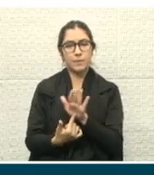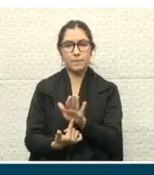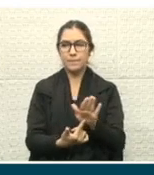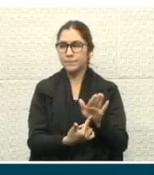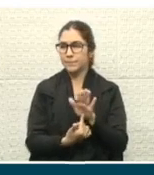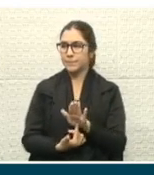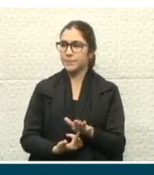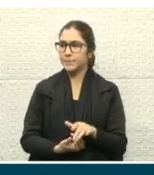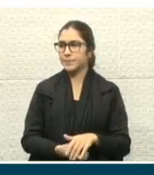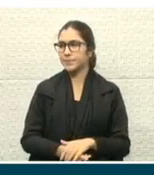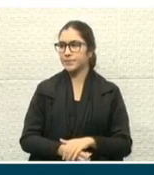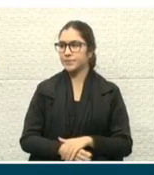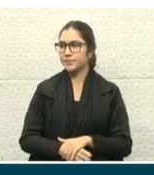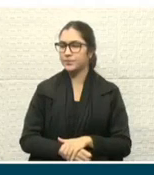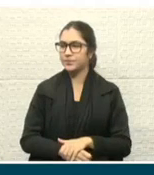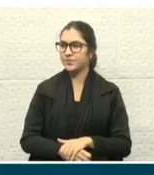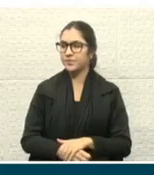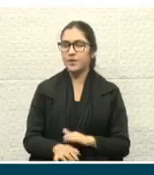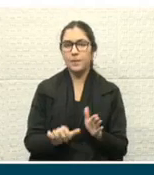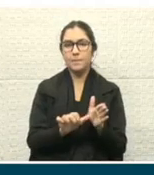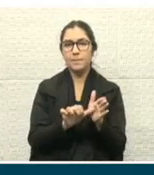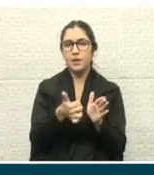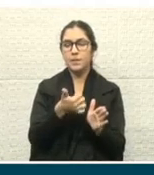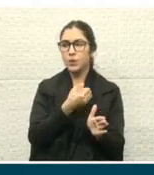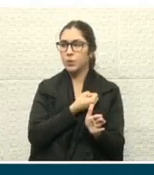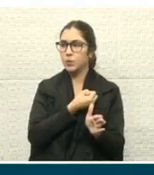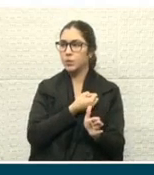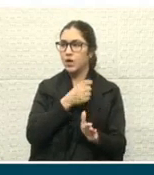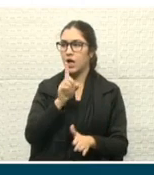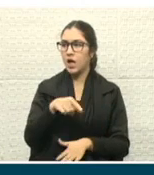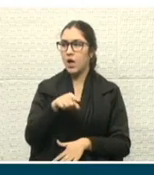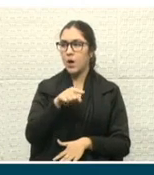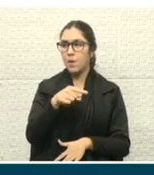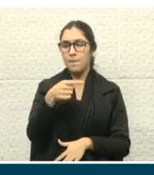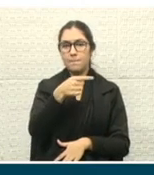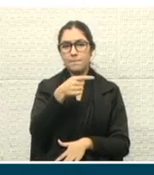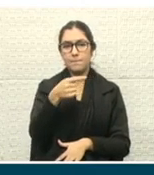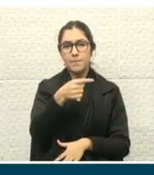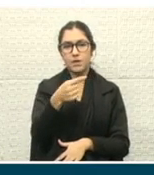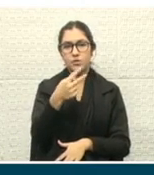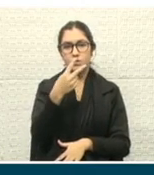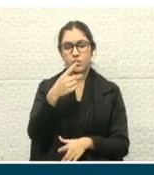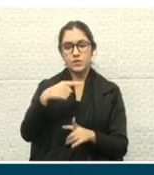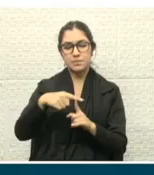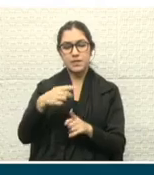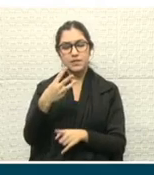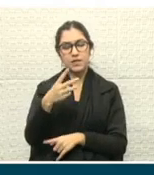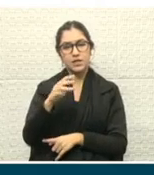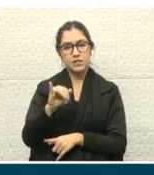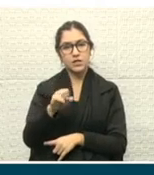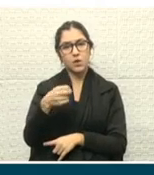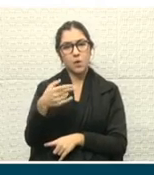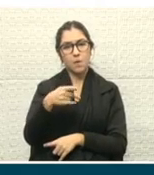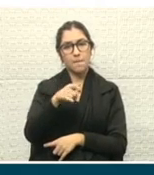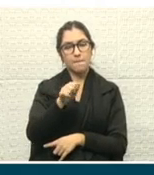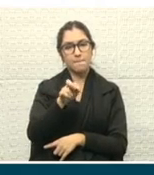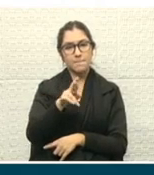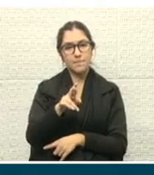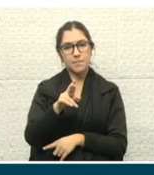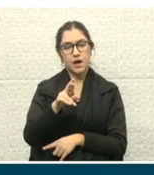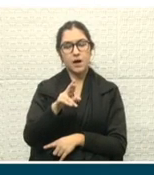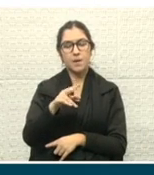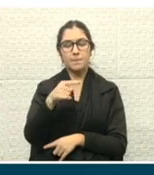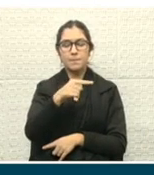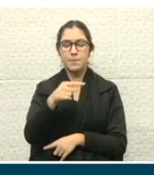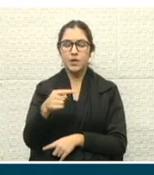apresentados. O primeiro número era o menos 2 mais 3i, ou par ordenado